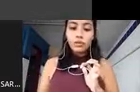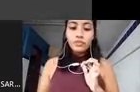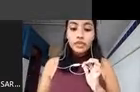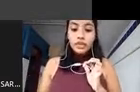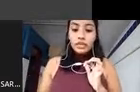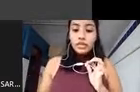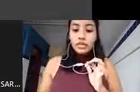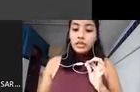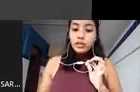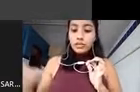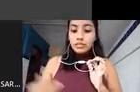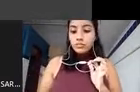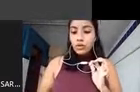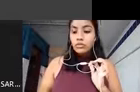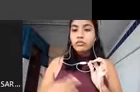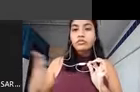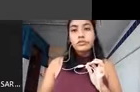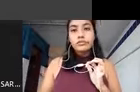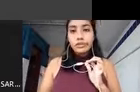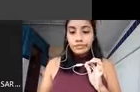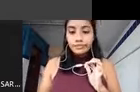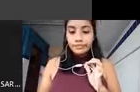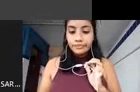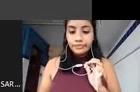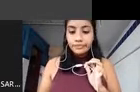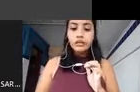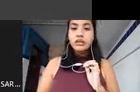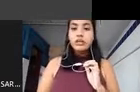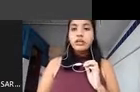pela obra, que até o presente momento não foi concluída.